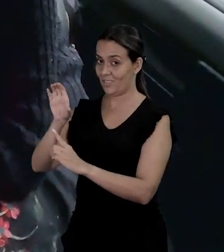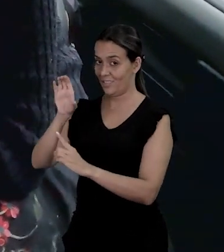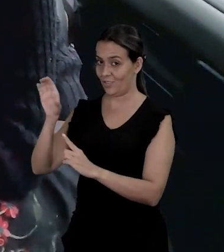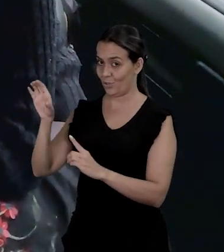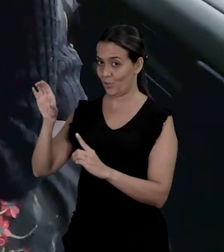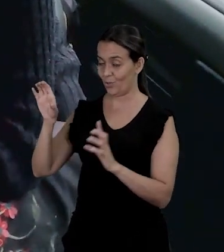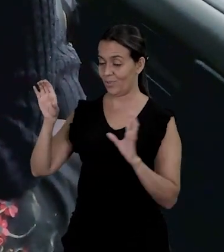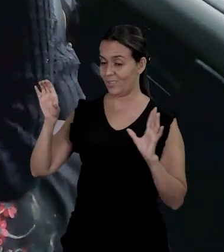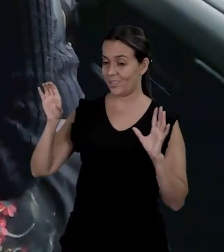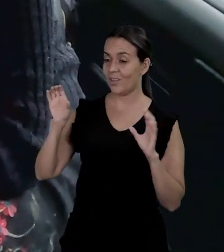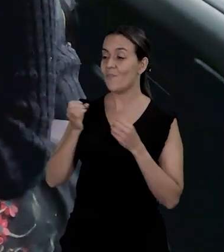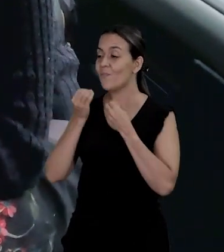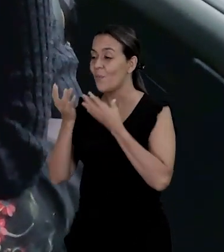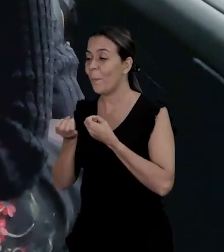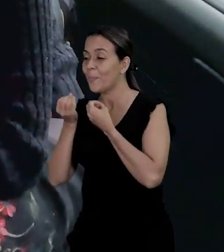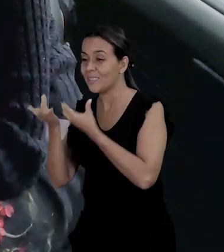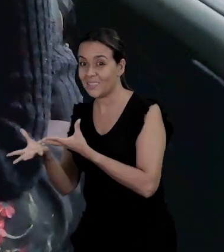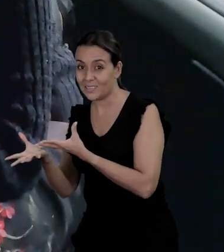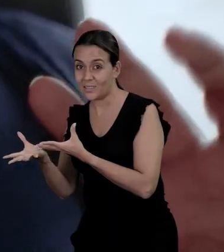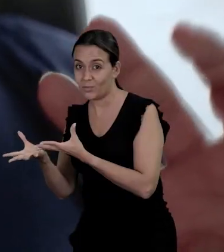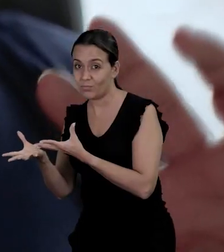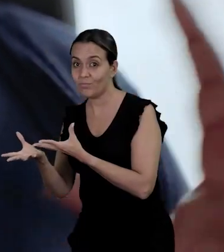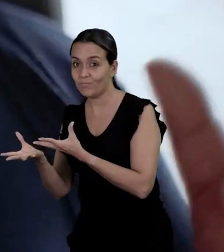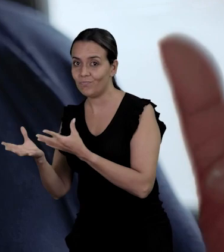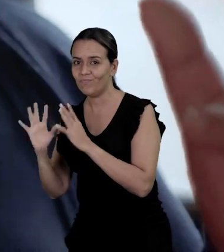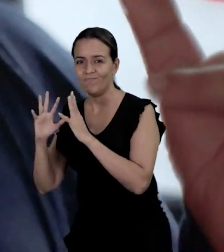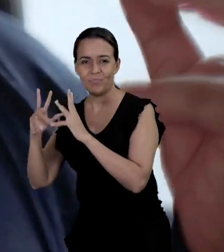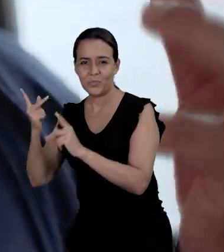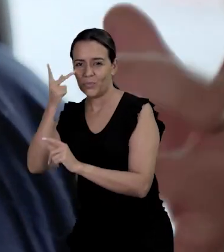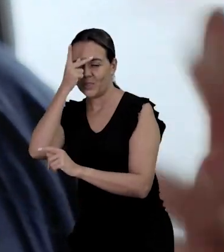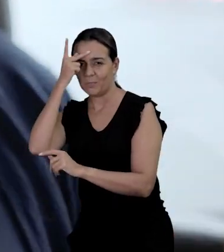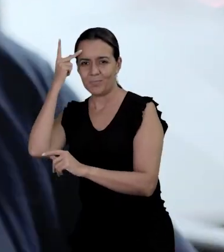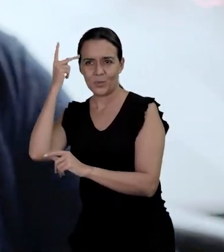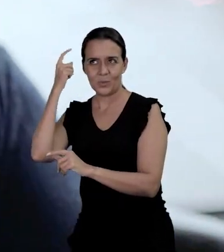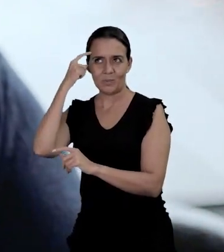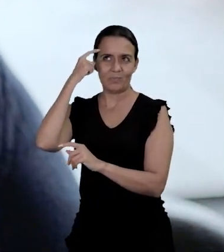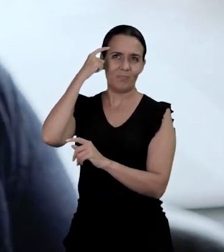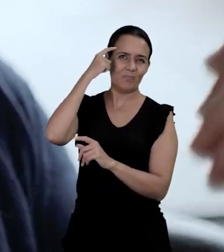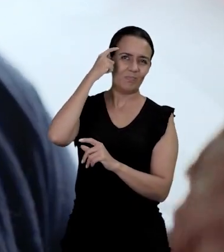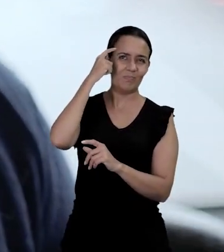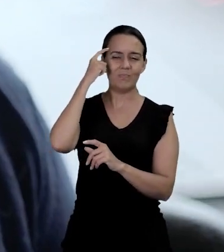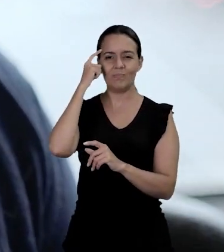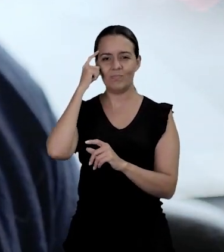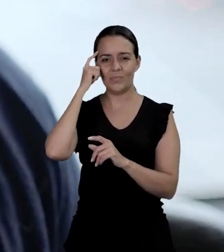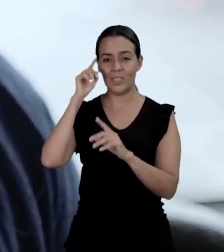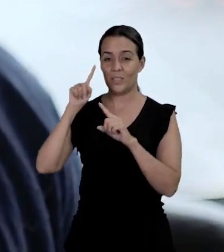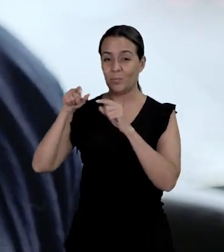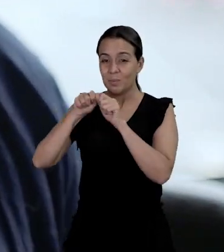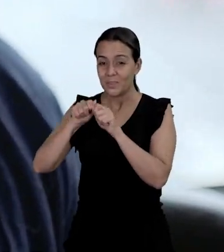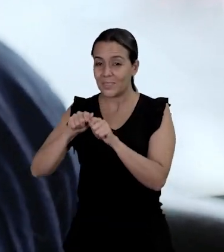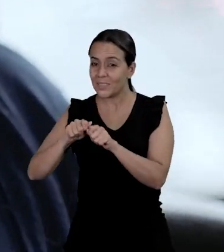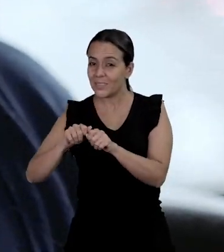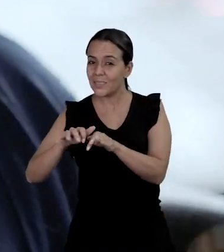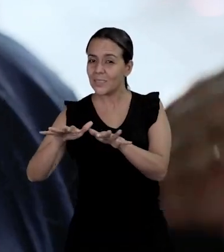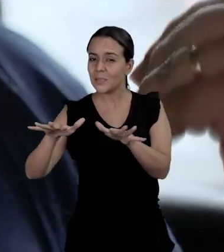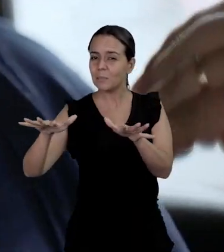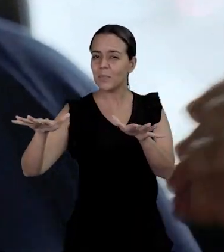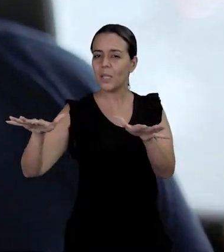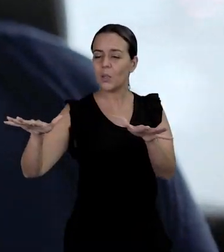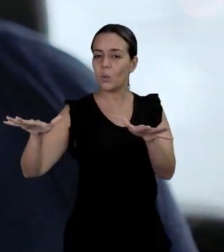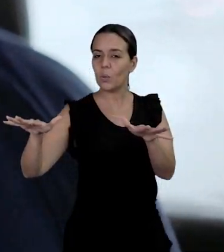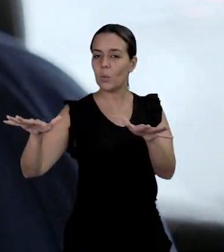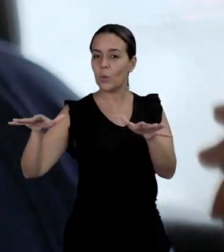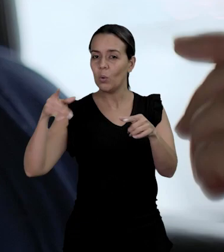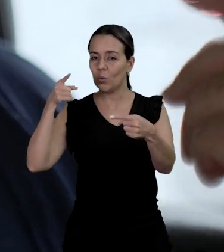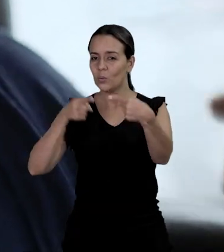meios religiosos e laicos, entrou em organizações ligadas às organizações religiosas, no